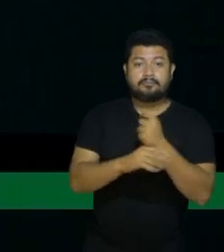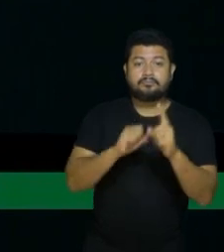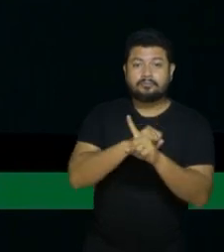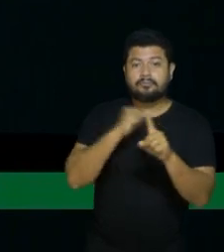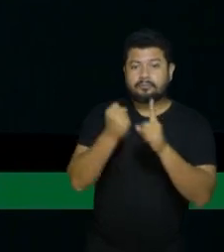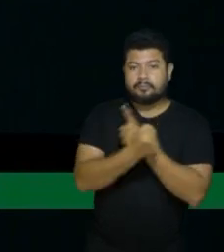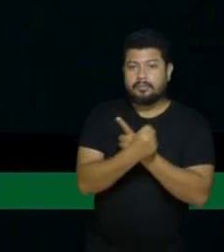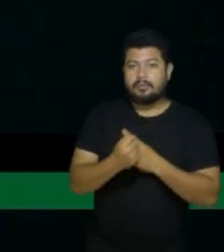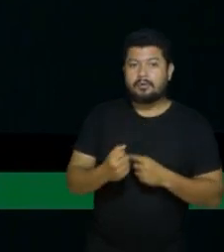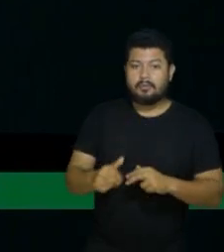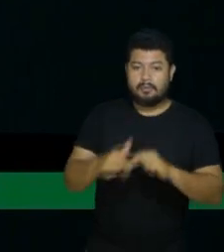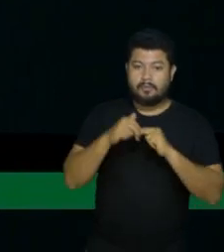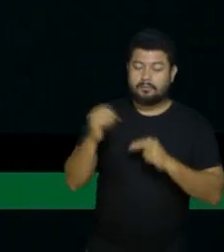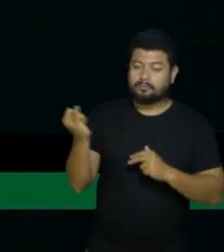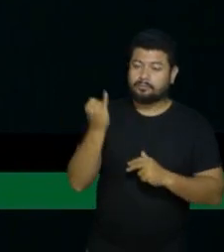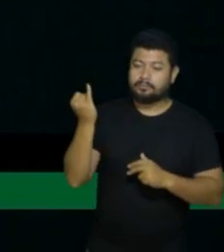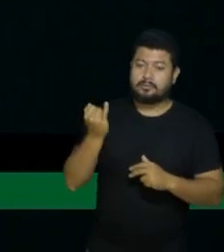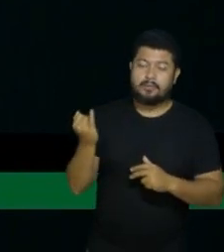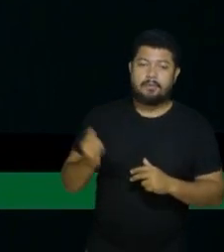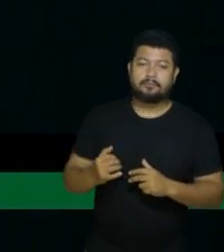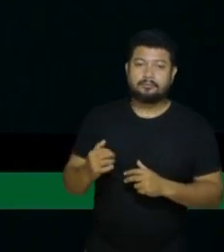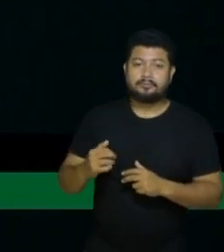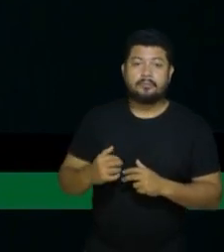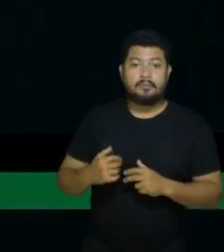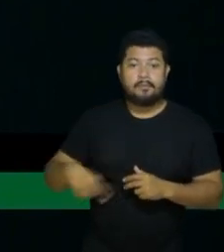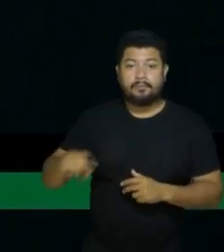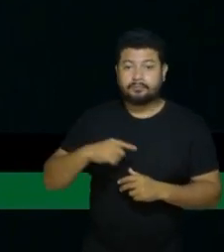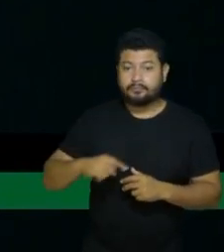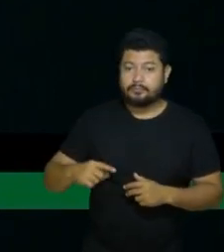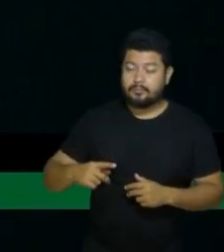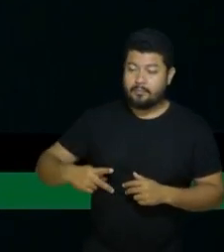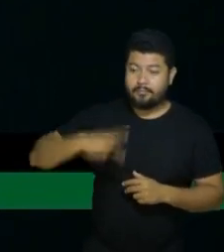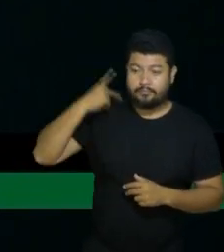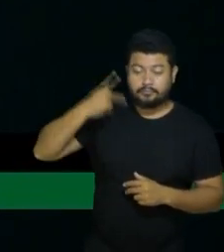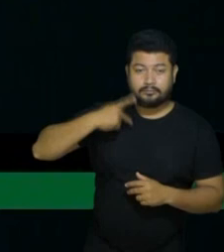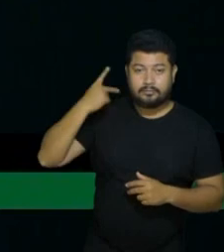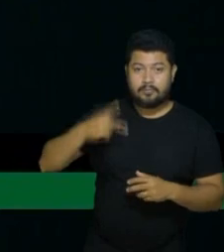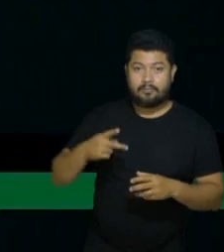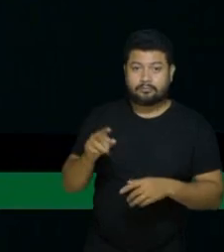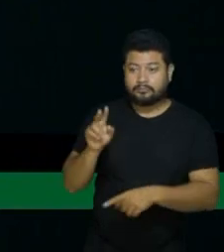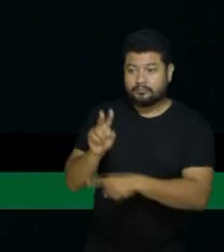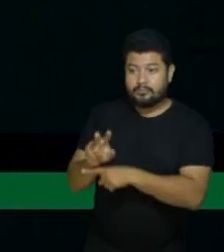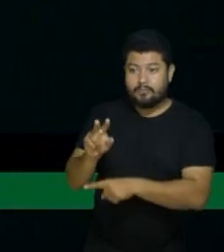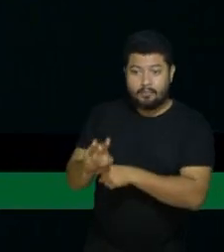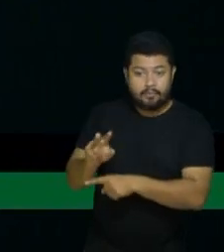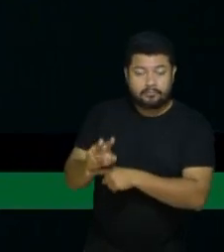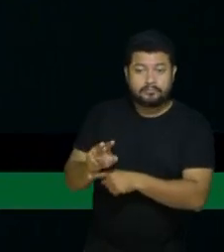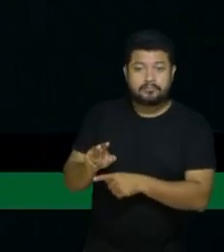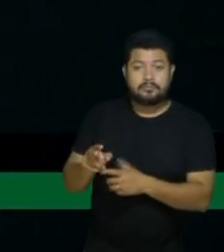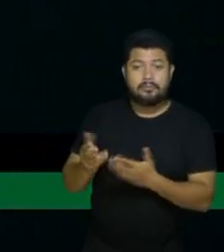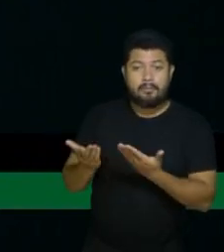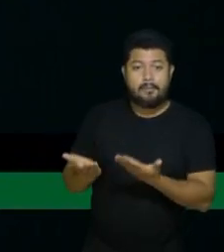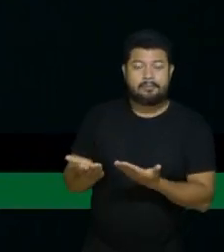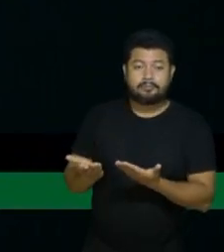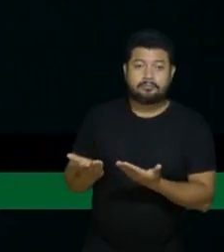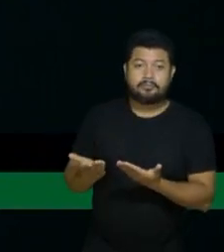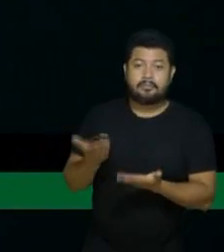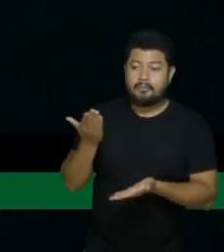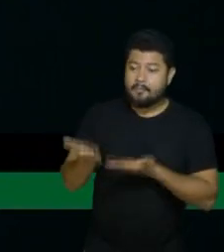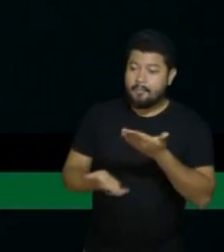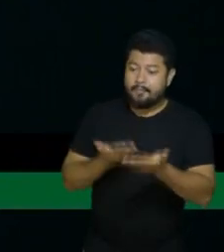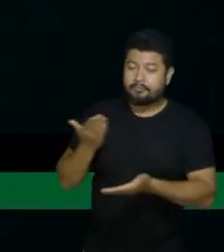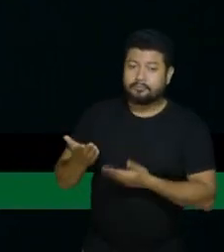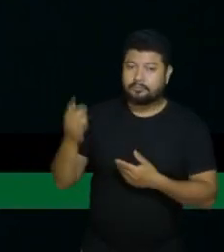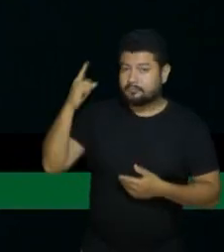sociedade tome conta e nós da classe política tomemos conta das dificuldades